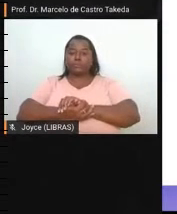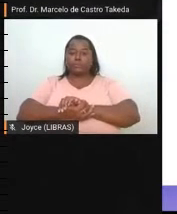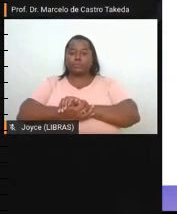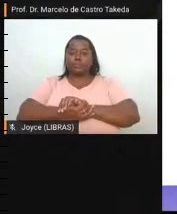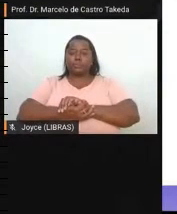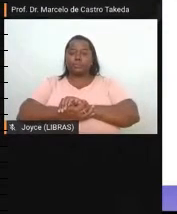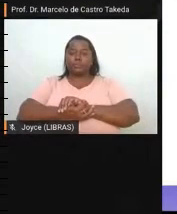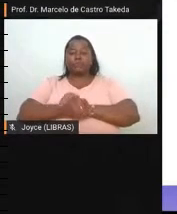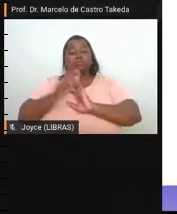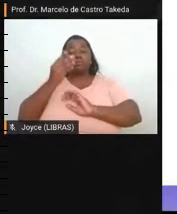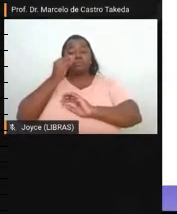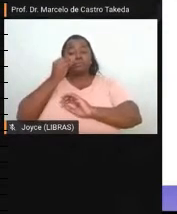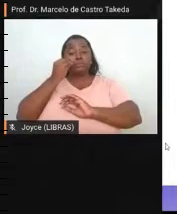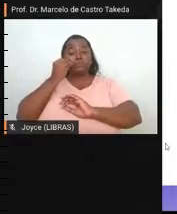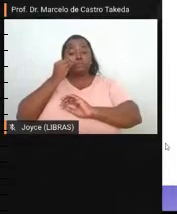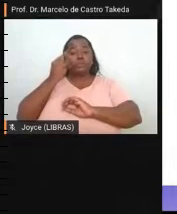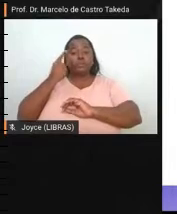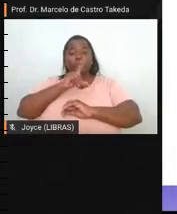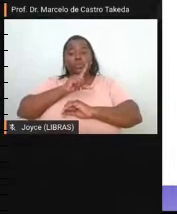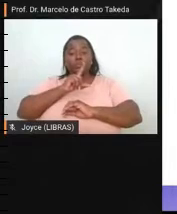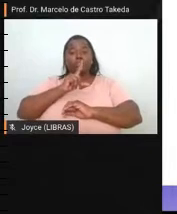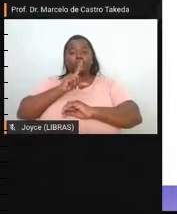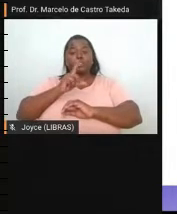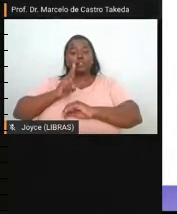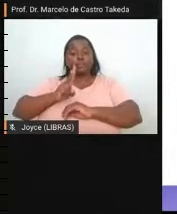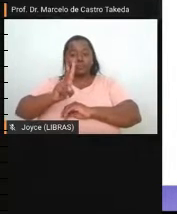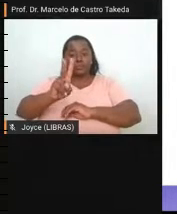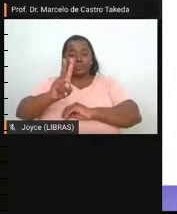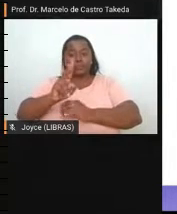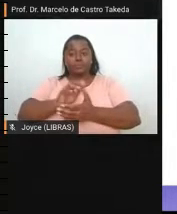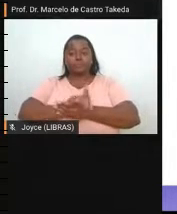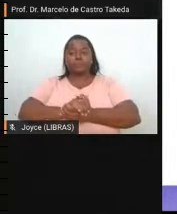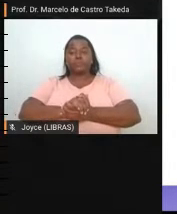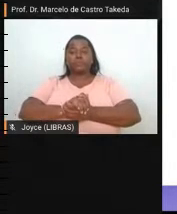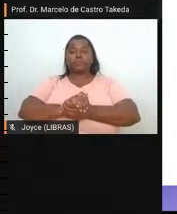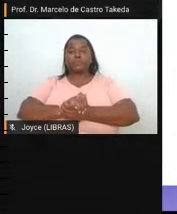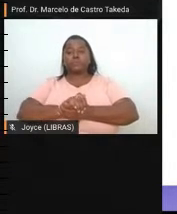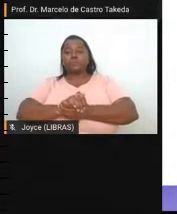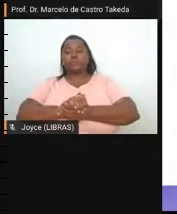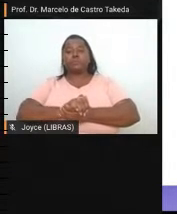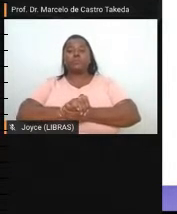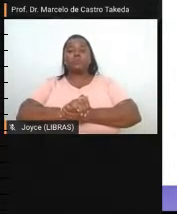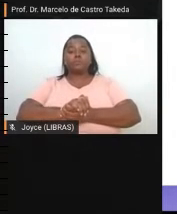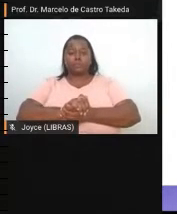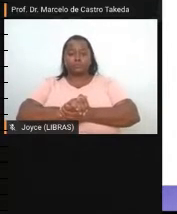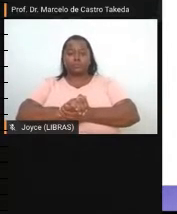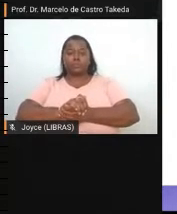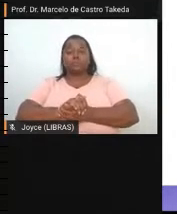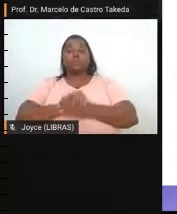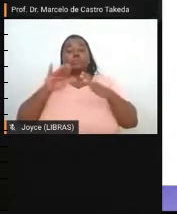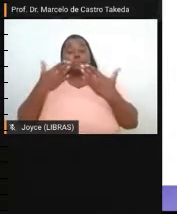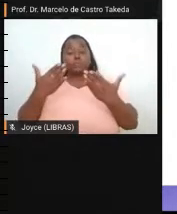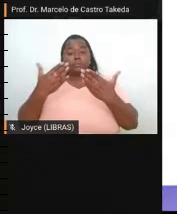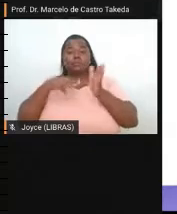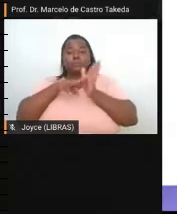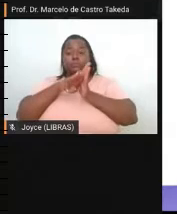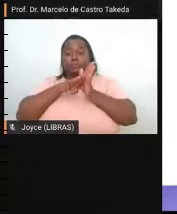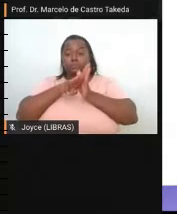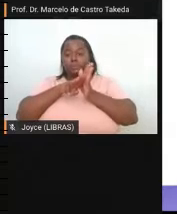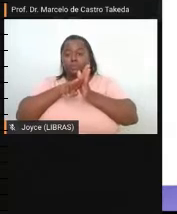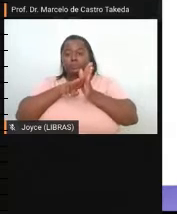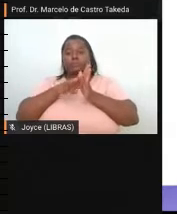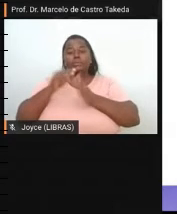Vamos ver se assim a gente consegue seguir. Bom, mas no método nas